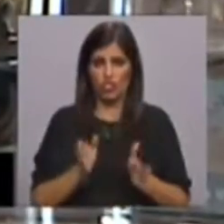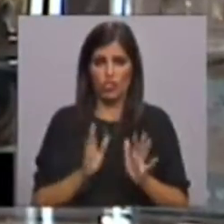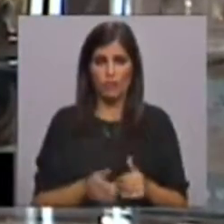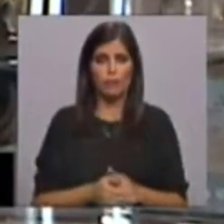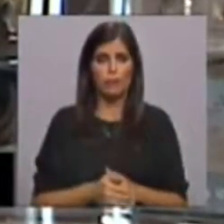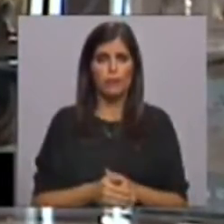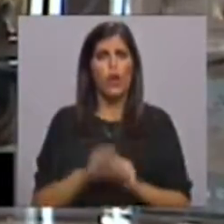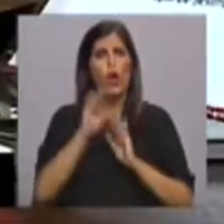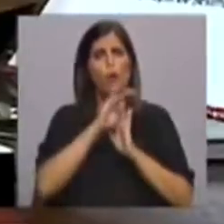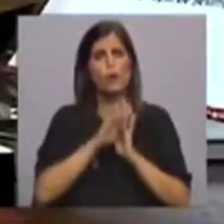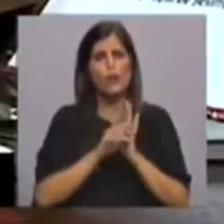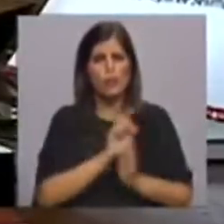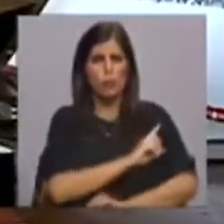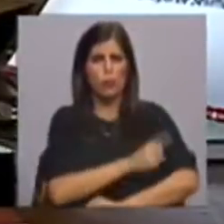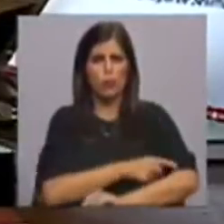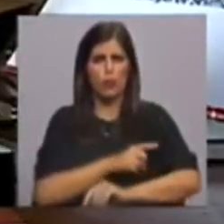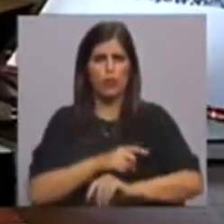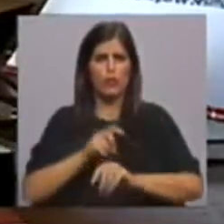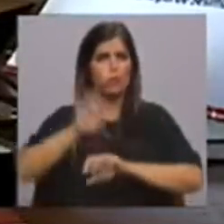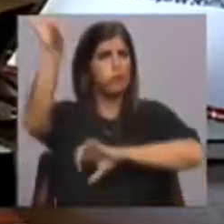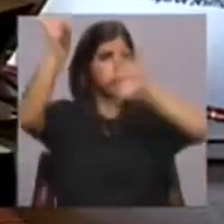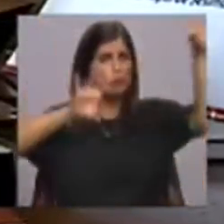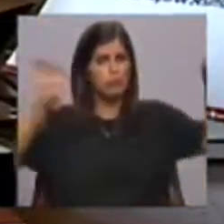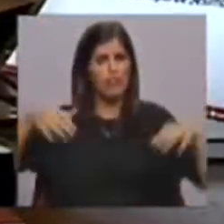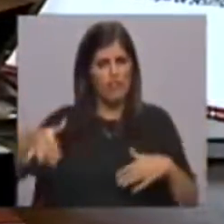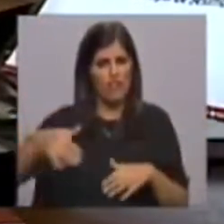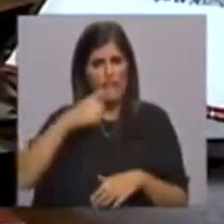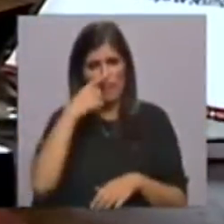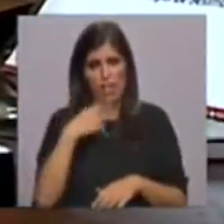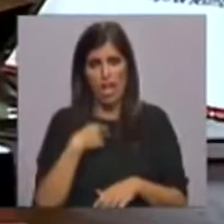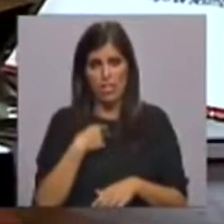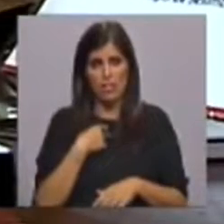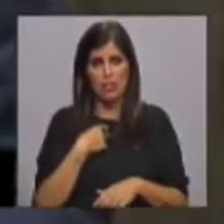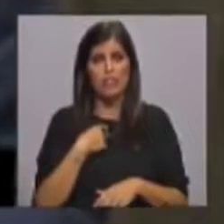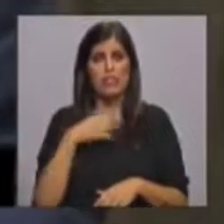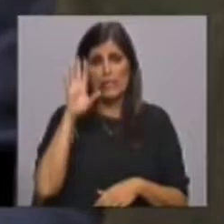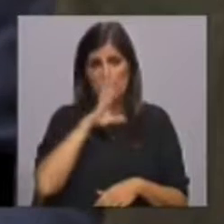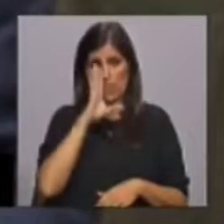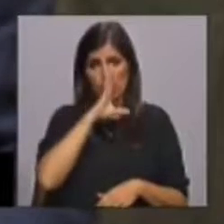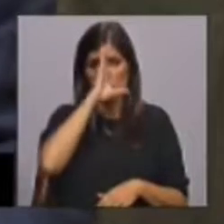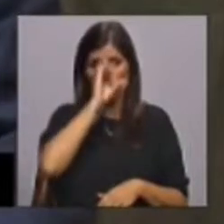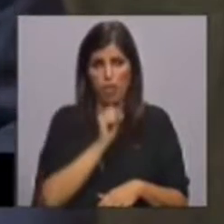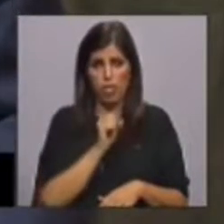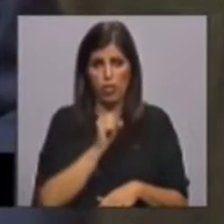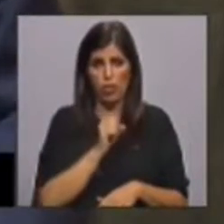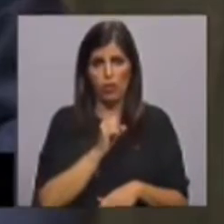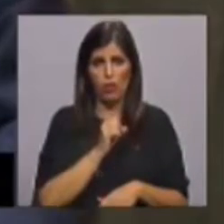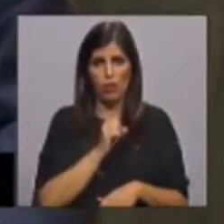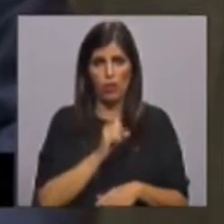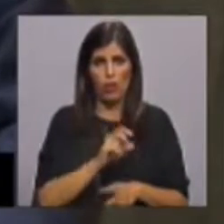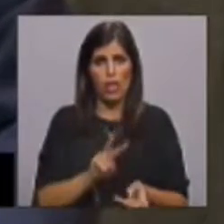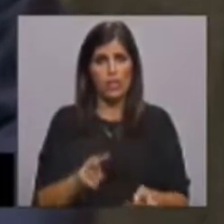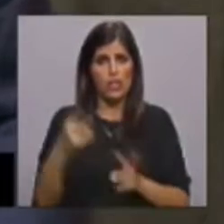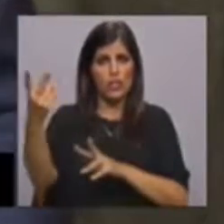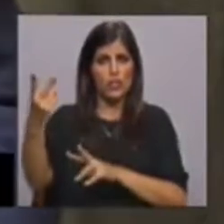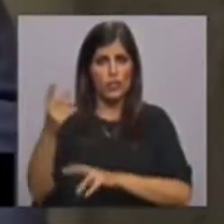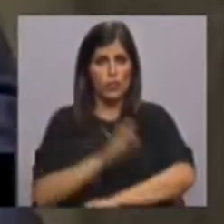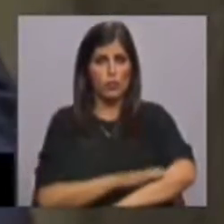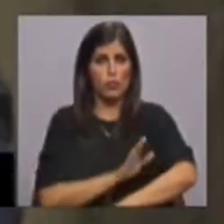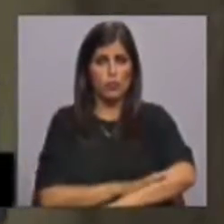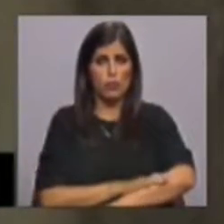processo da instituição franca será se o estado três atribuições e